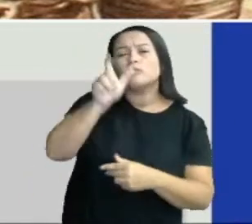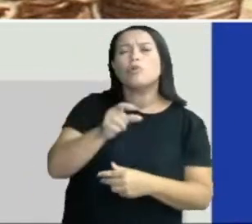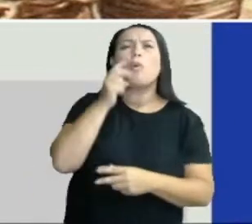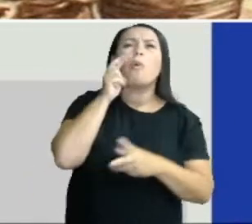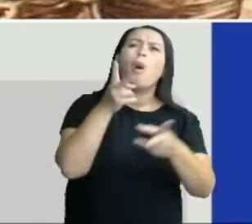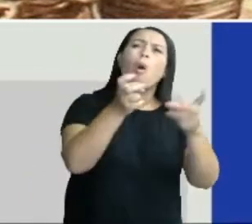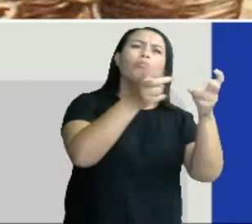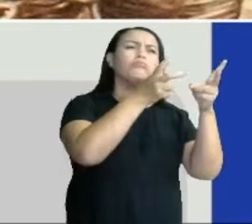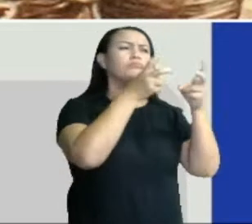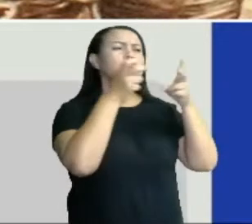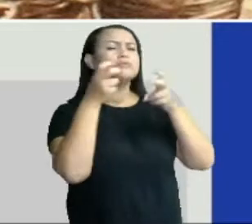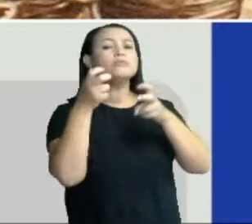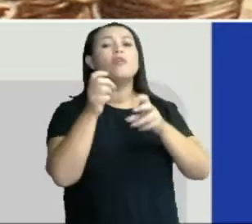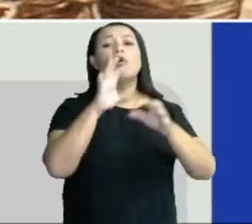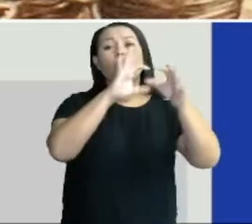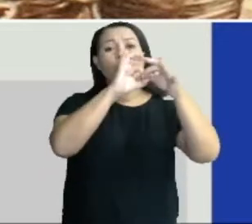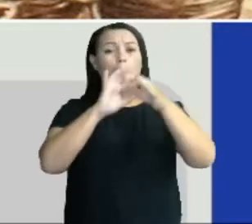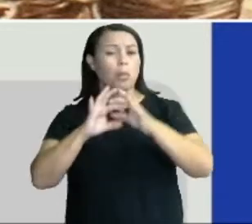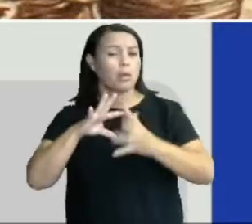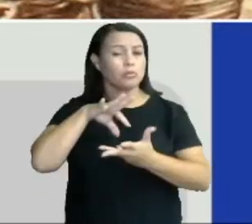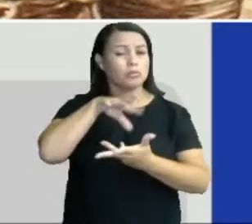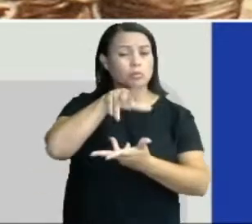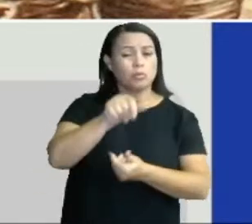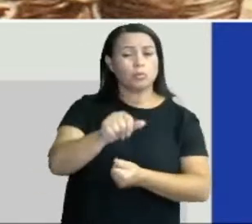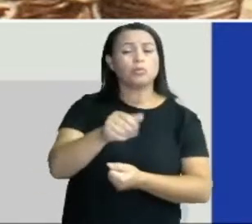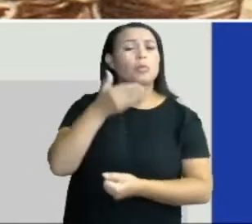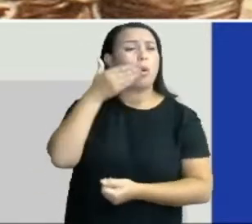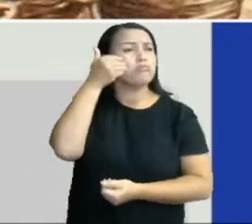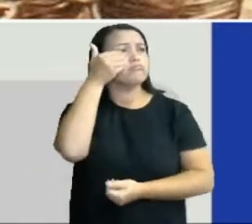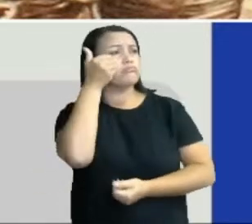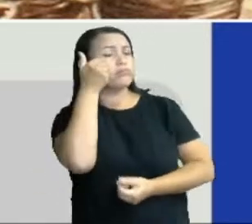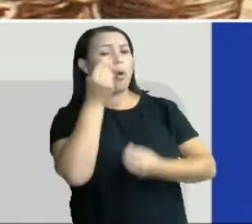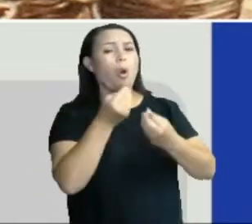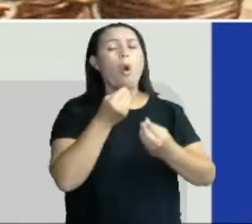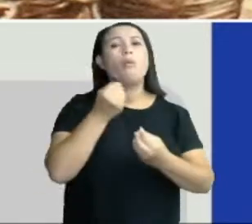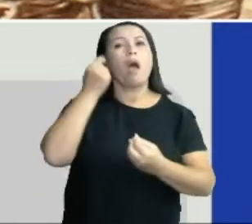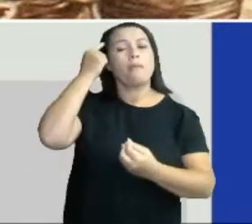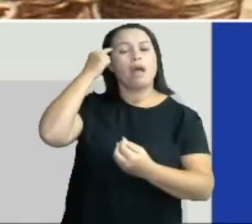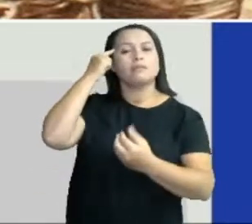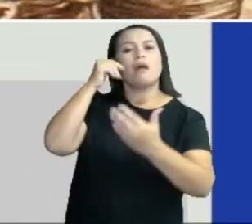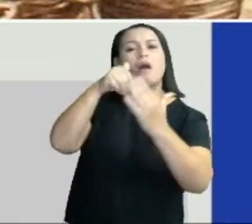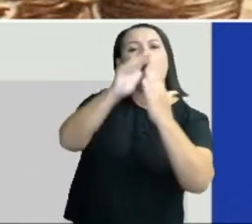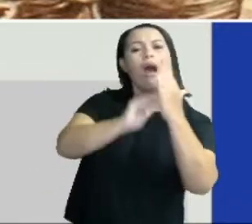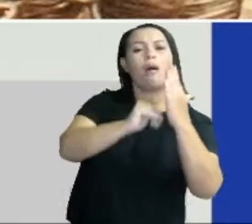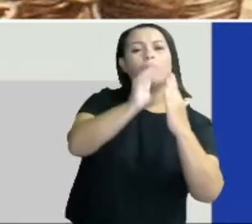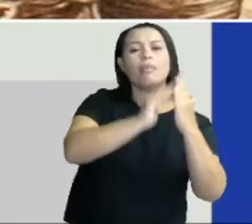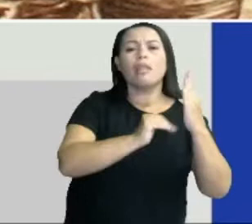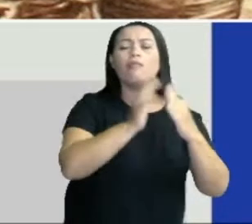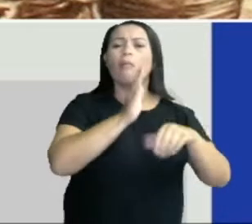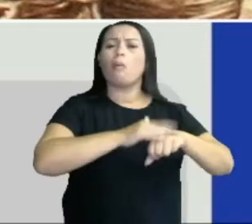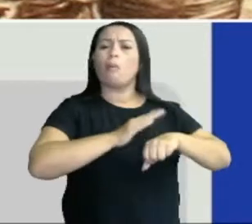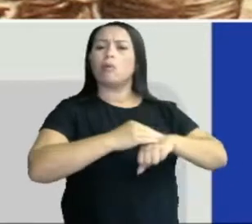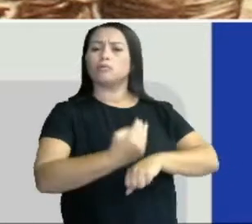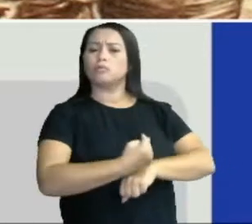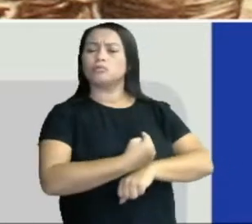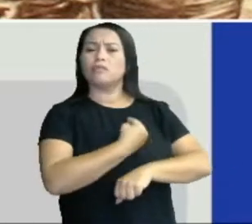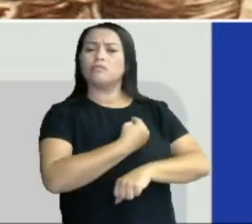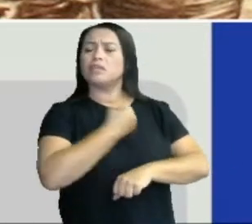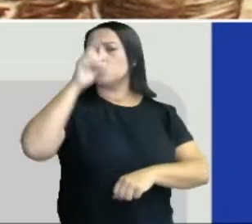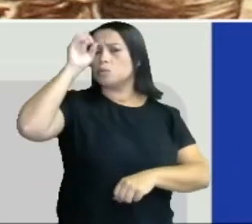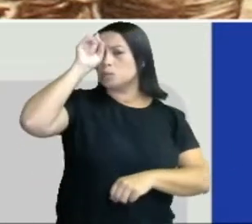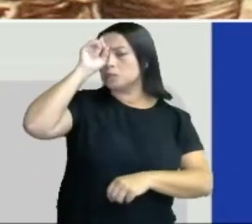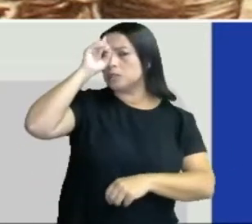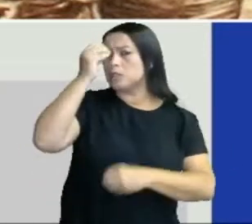naquele contexto, né? Então, eles basicamente tratavam em pinturas momentos do seu cotidiano e também, naturalmente, esses